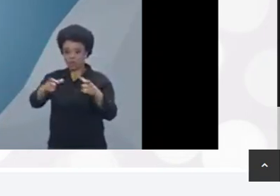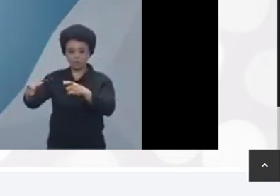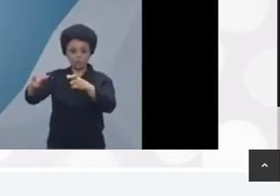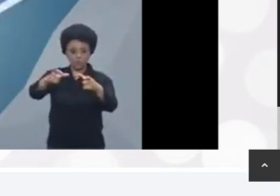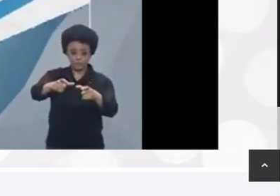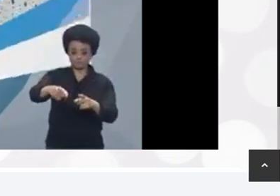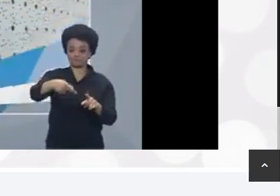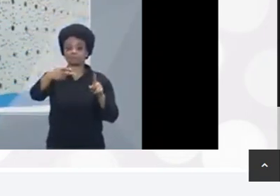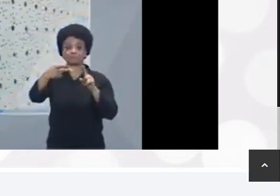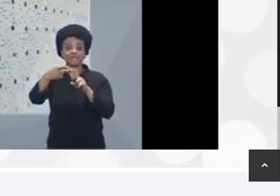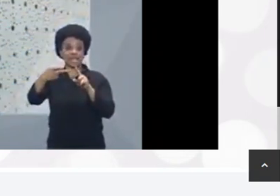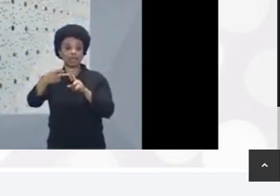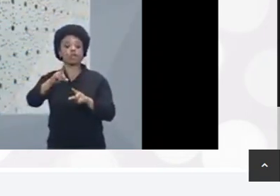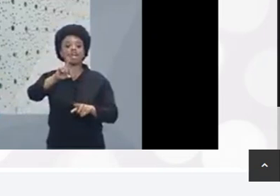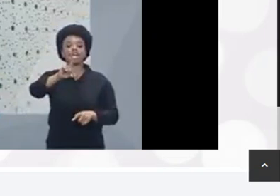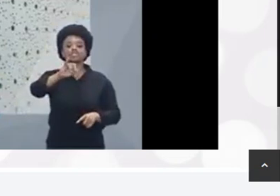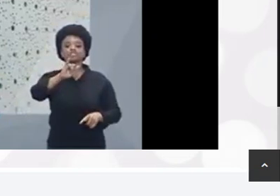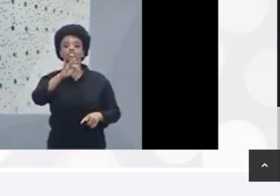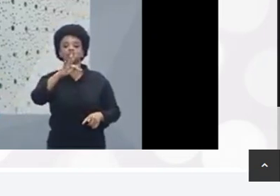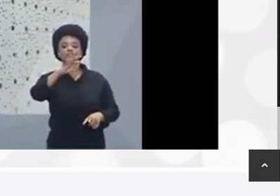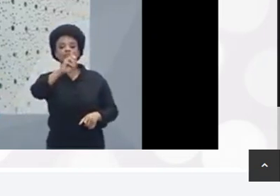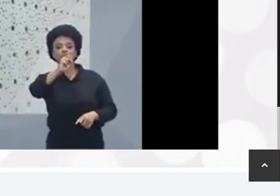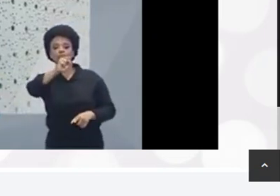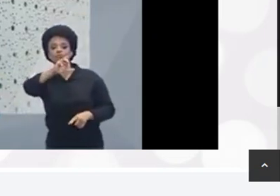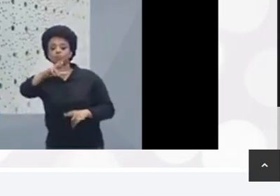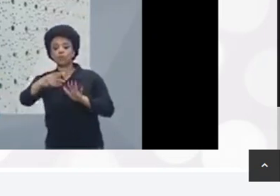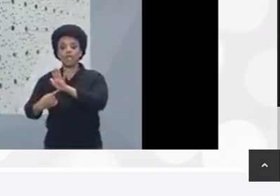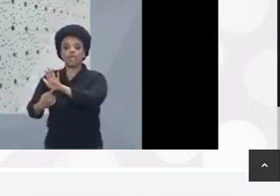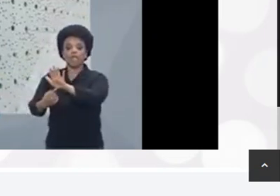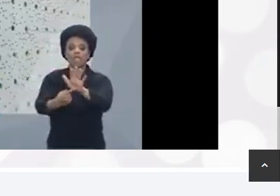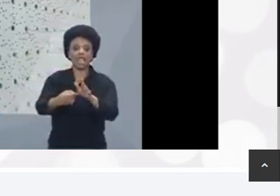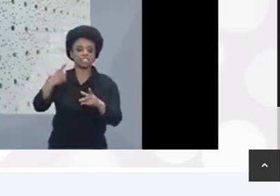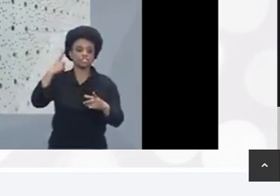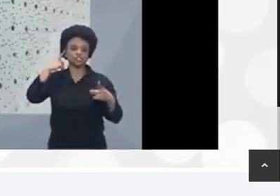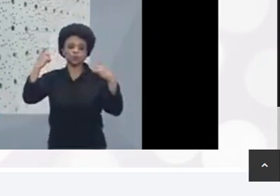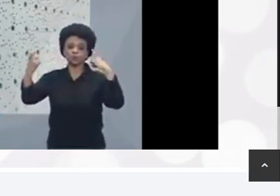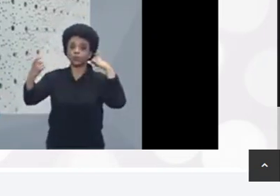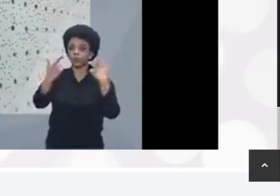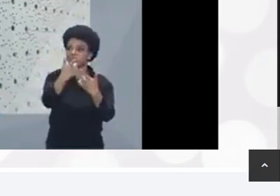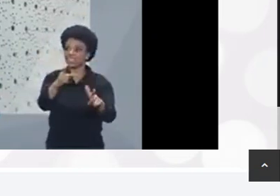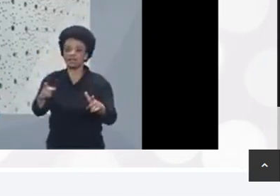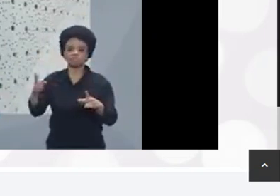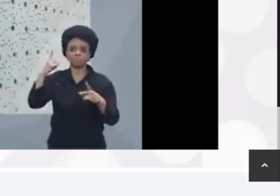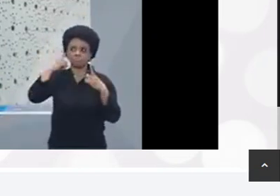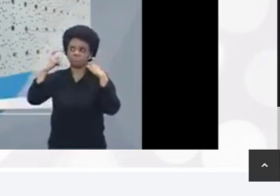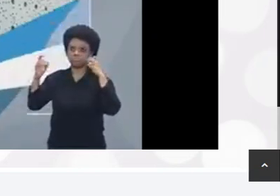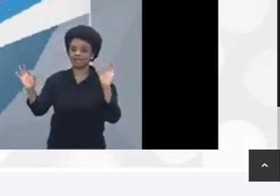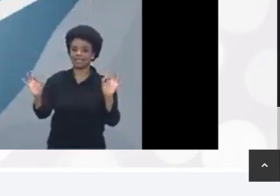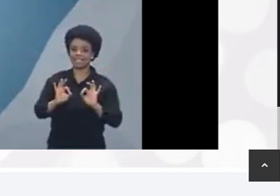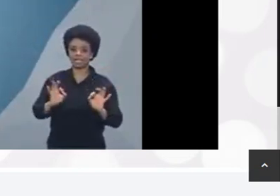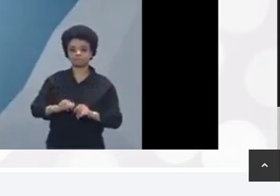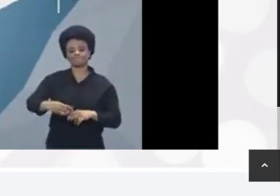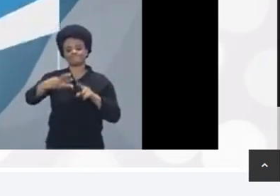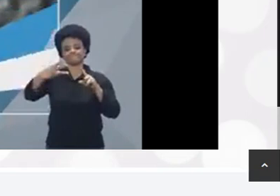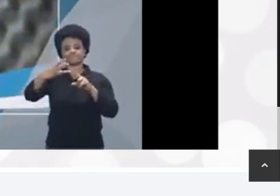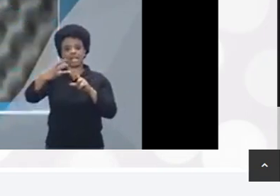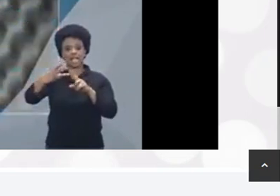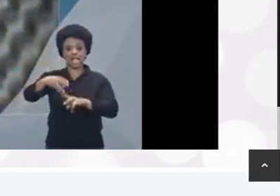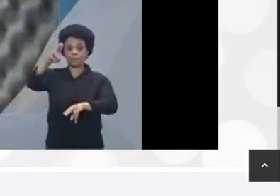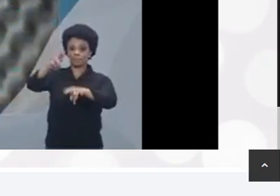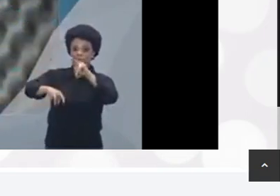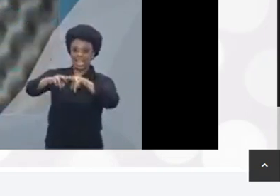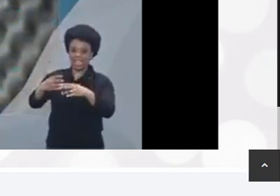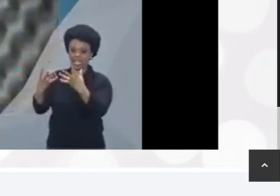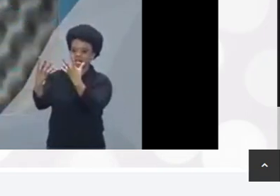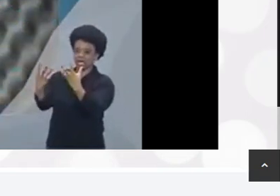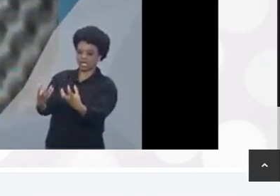segundo tipo são os difusores, que refletem o som sem causar ressonância. O terceiro tipo são os materiais